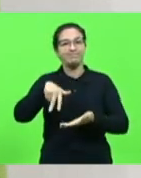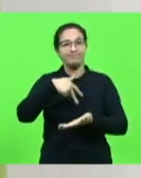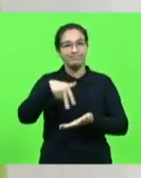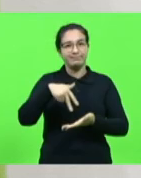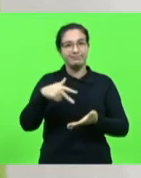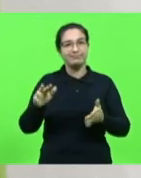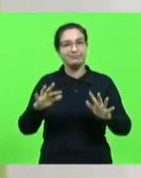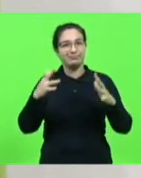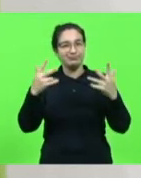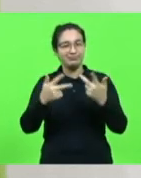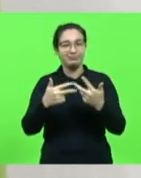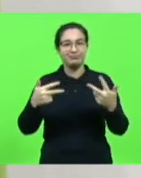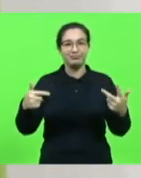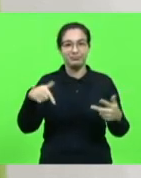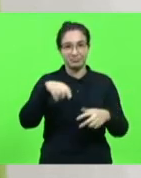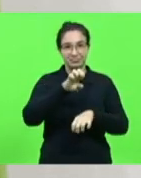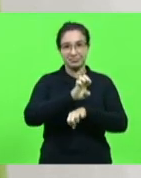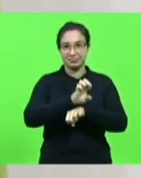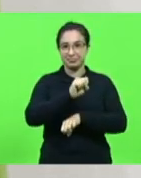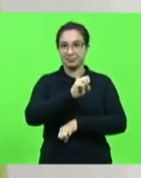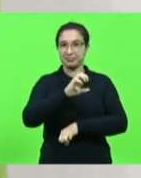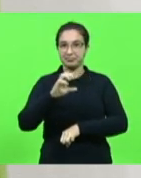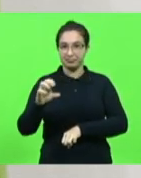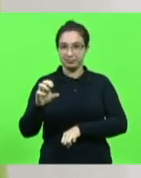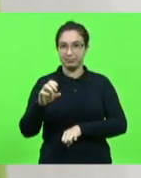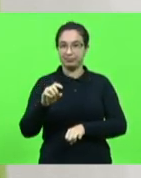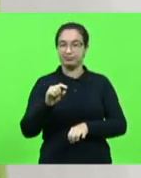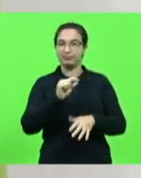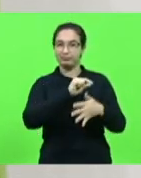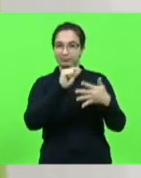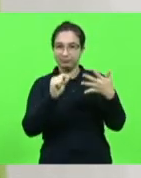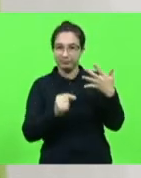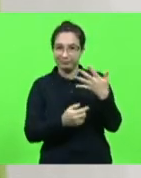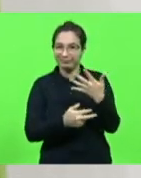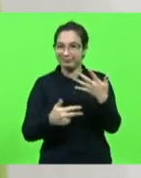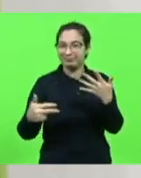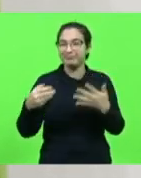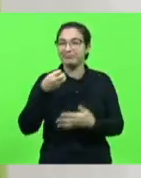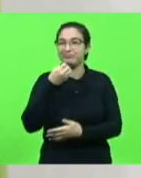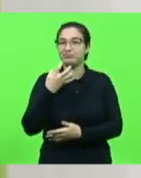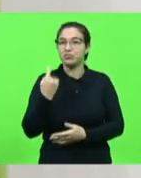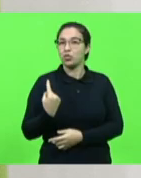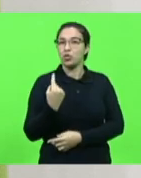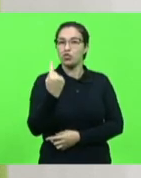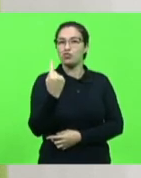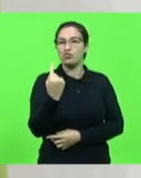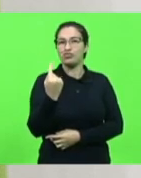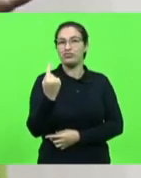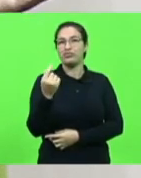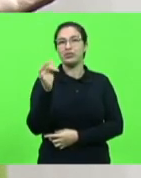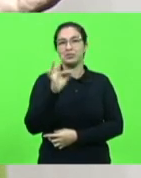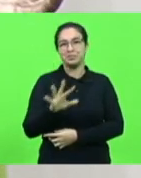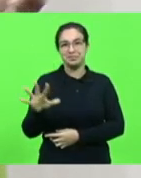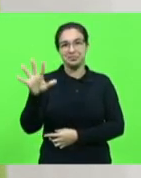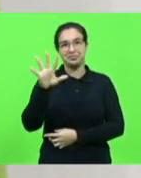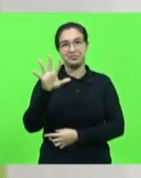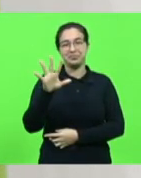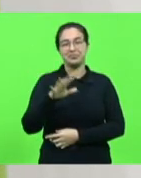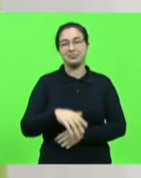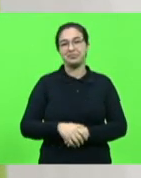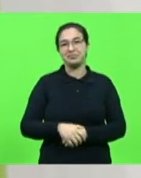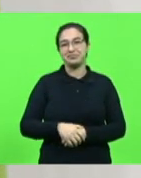é o Estado de Santa Catarina, com essa característica, com esse mosaico extraordinário, único na Federação Brasileira. E, para encerrar, senhor